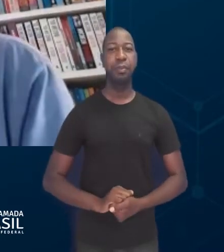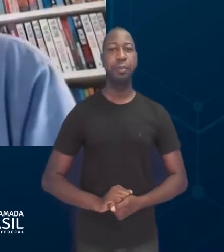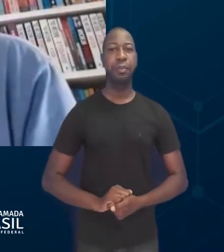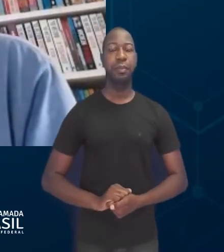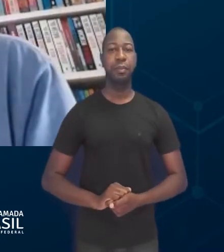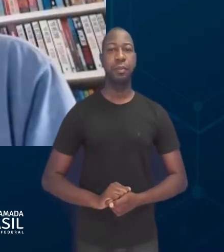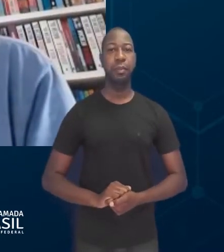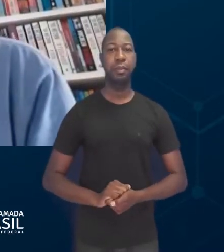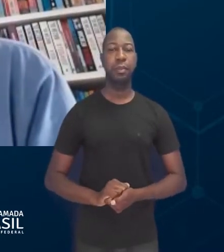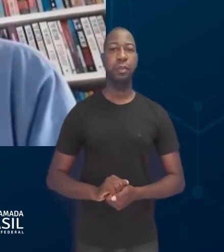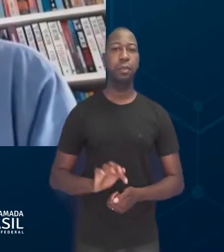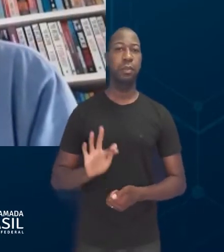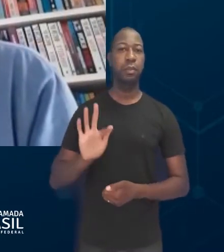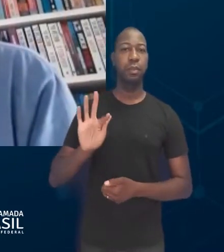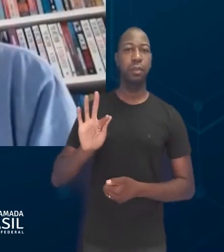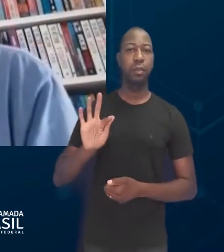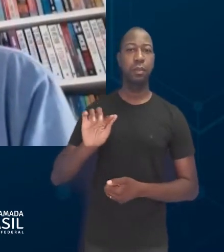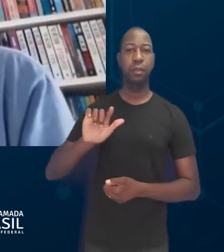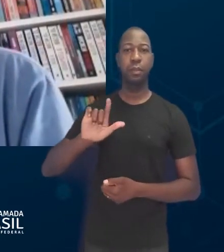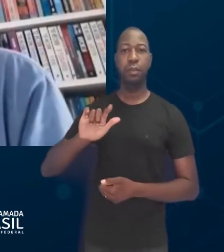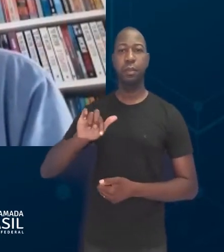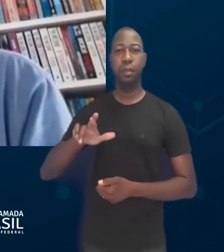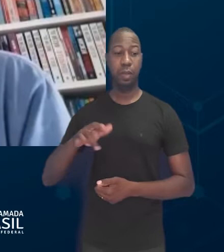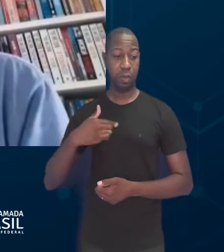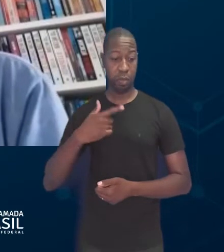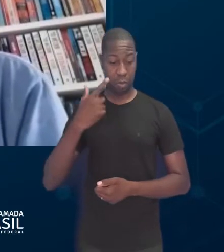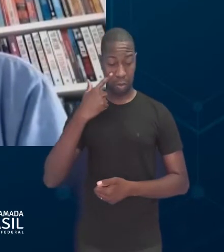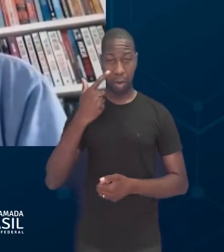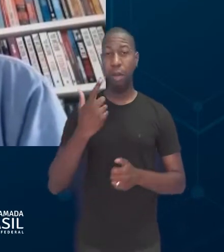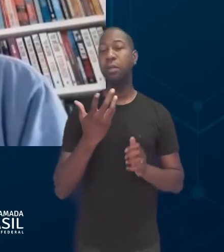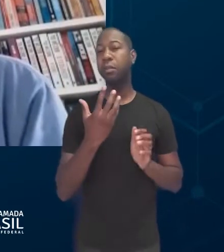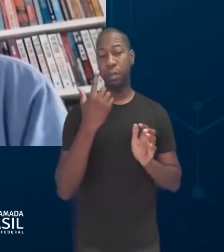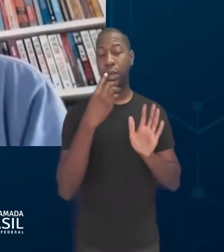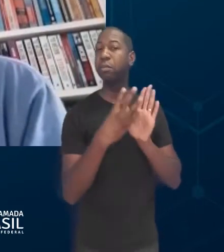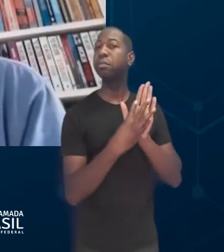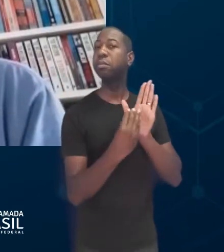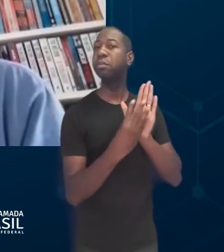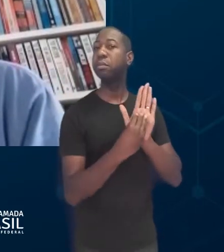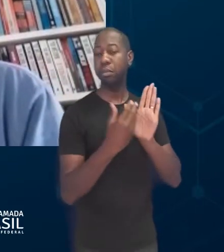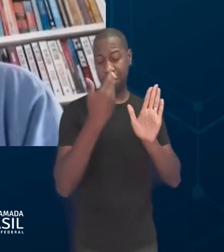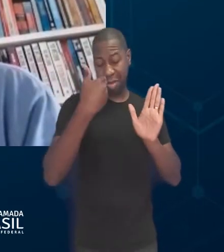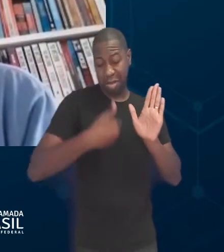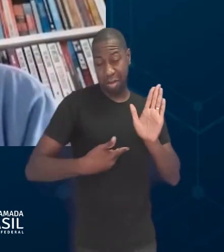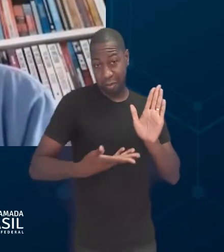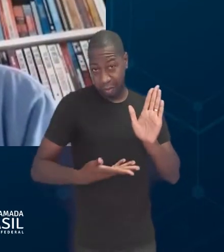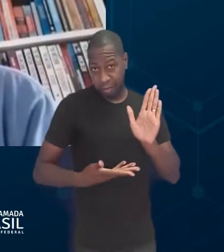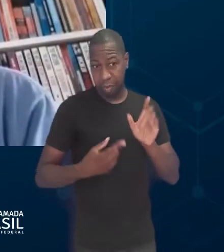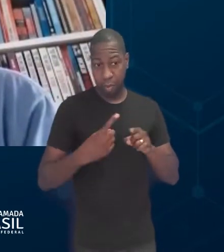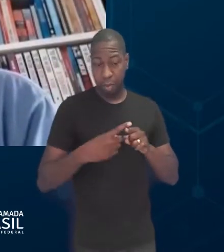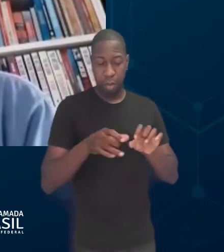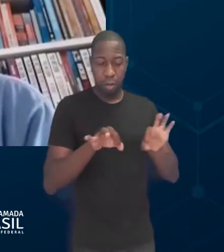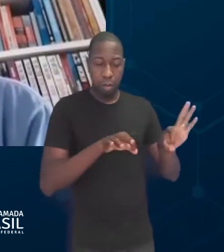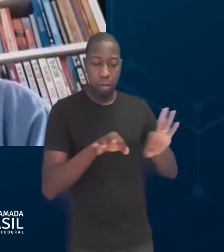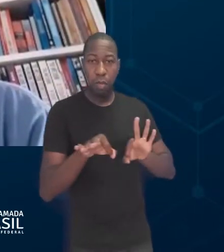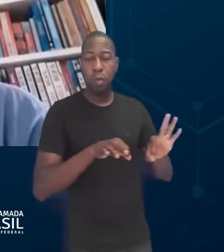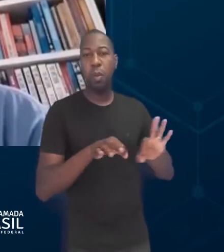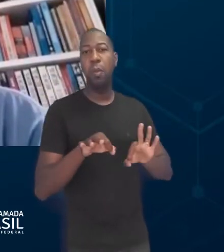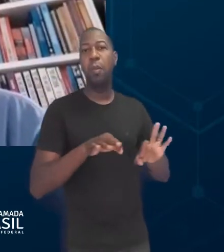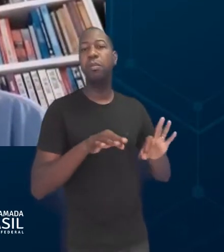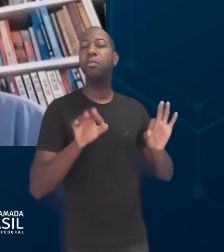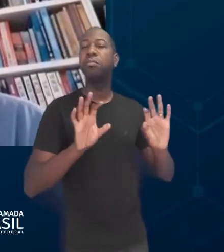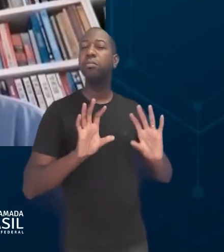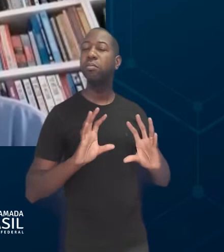nós. De como se organizar uma feira literária que seja muito boa para os leitores e para